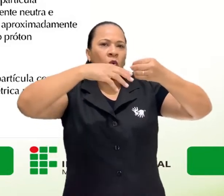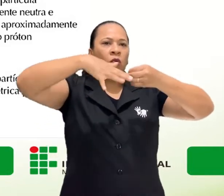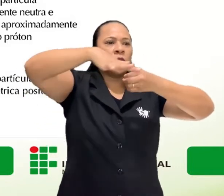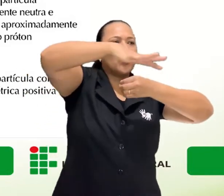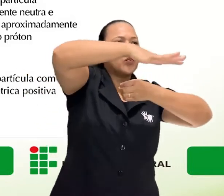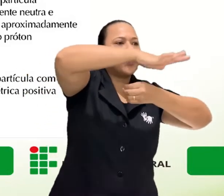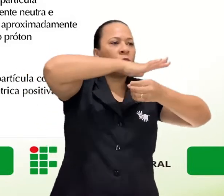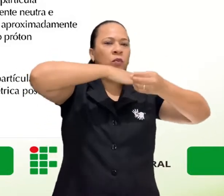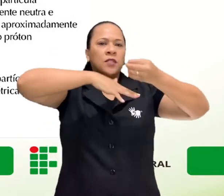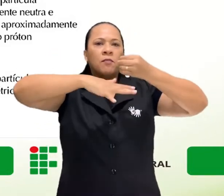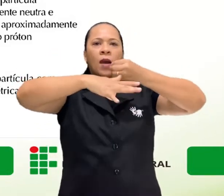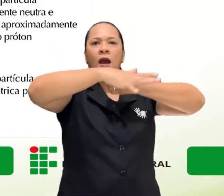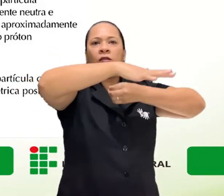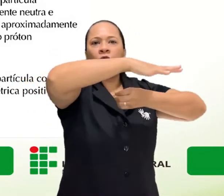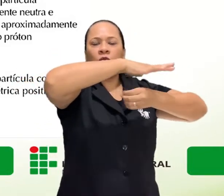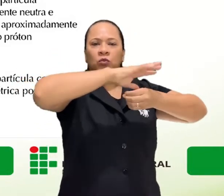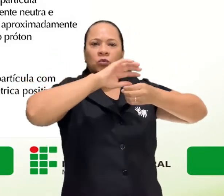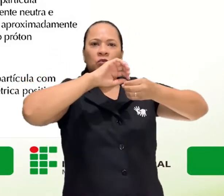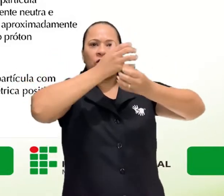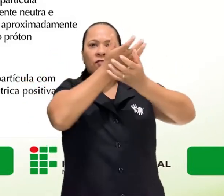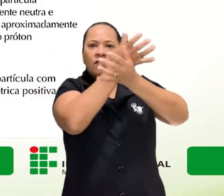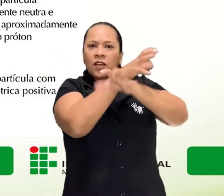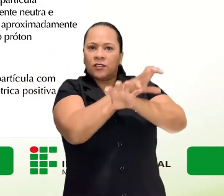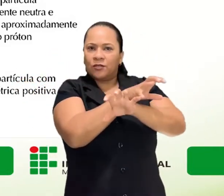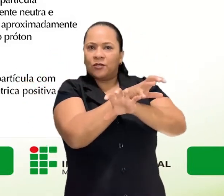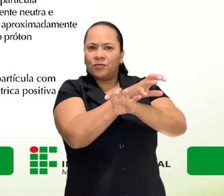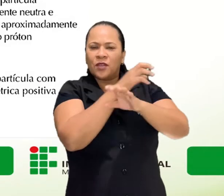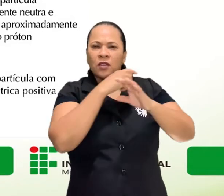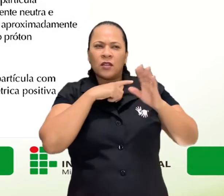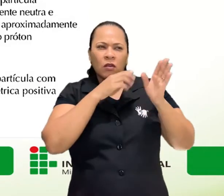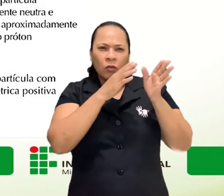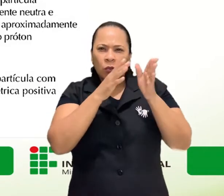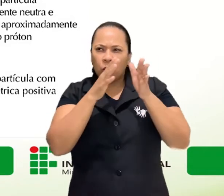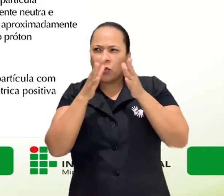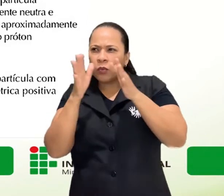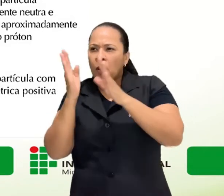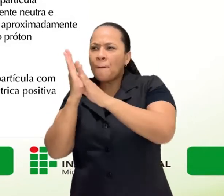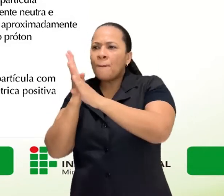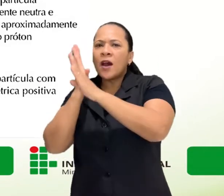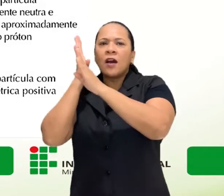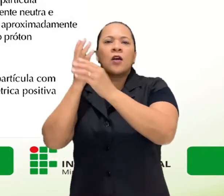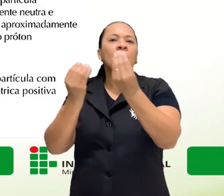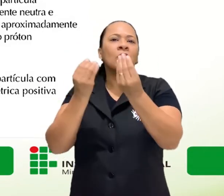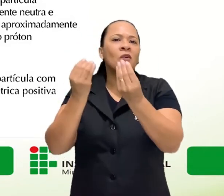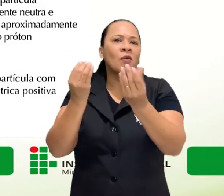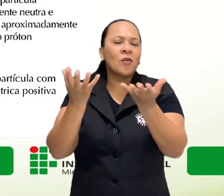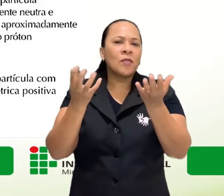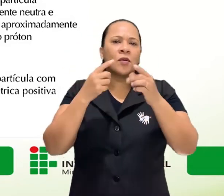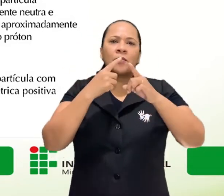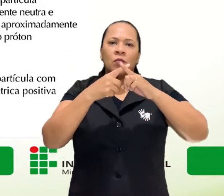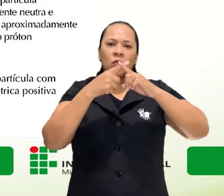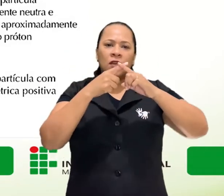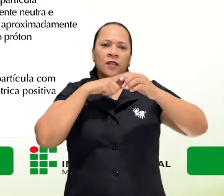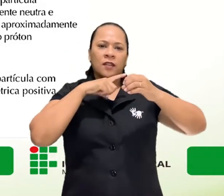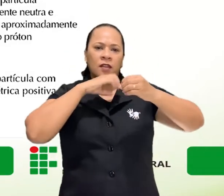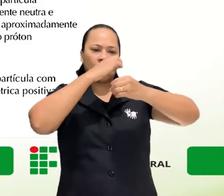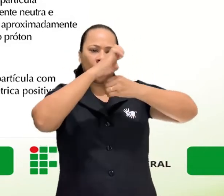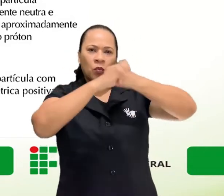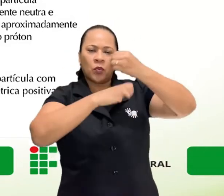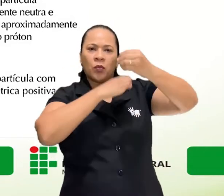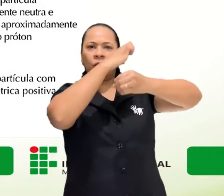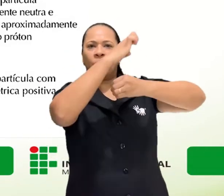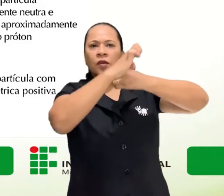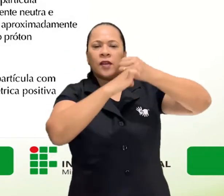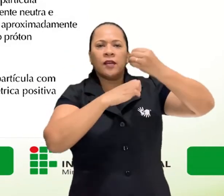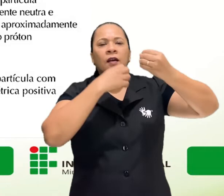espaços vazios. Por que ele chegou nessa conclusão? Bom, se a maior parte dos feixes de partículas alfa passam